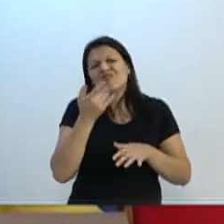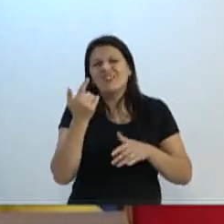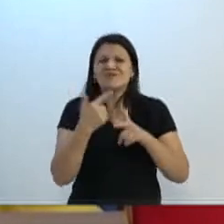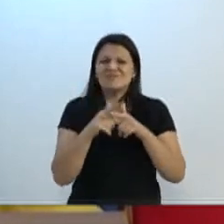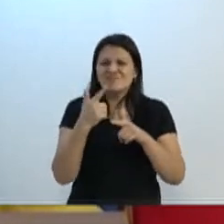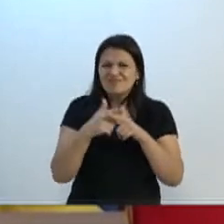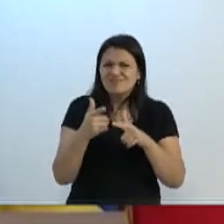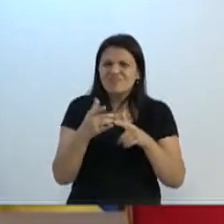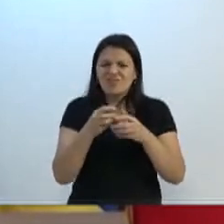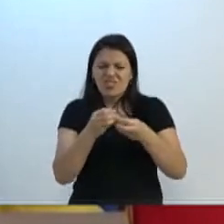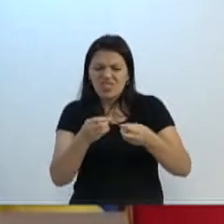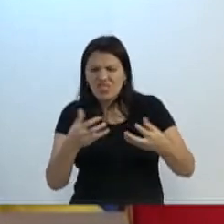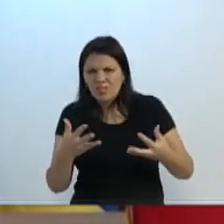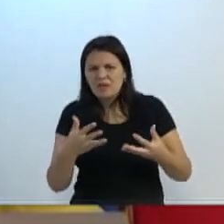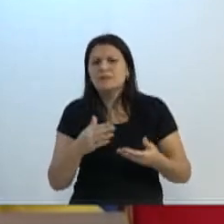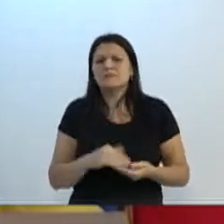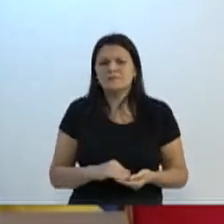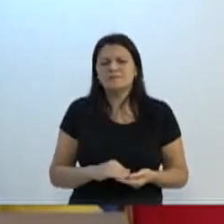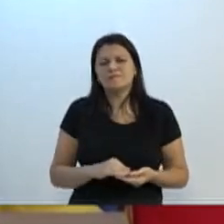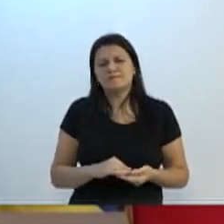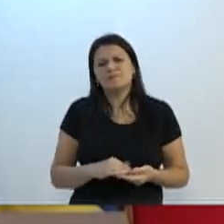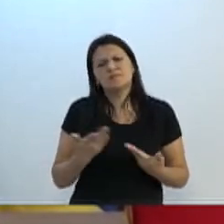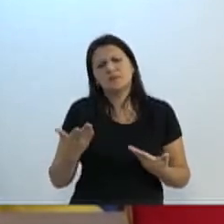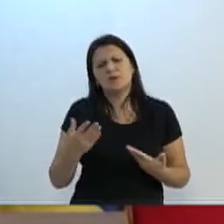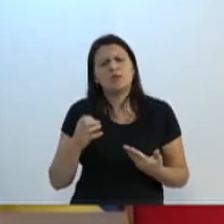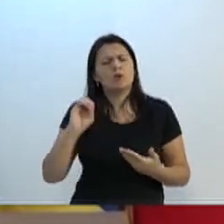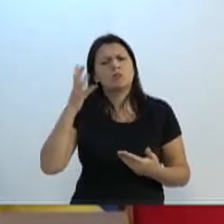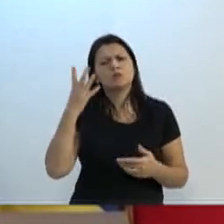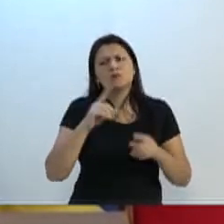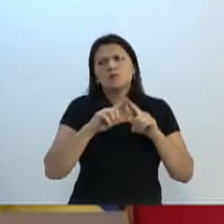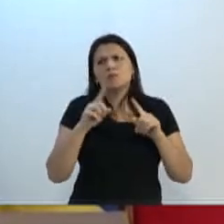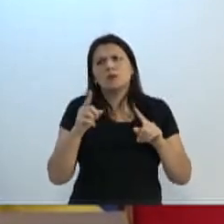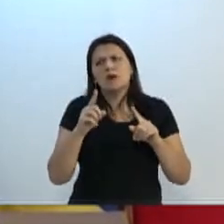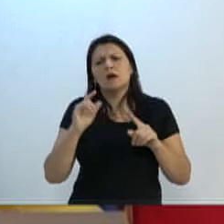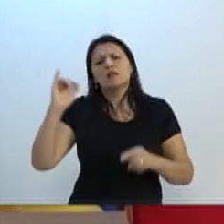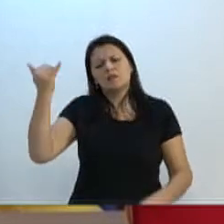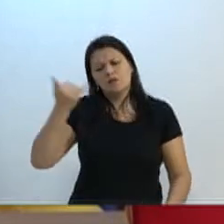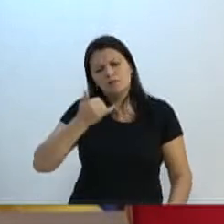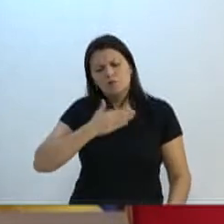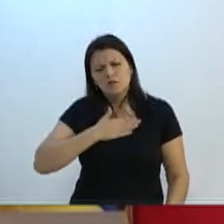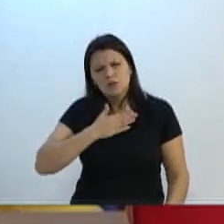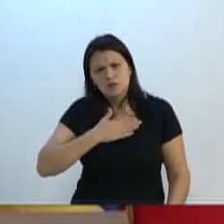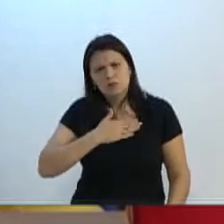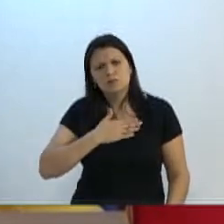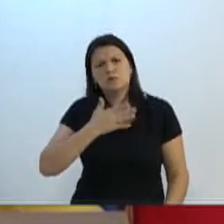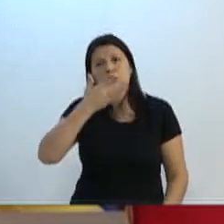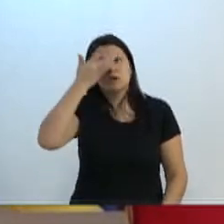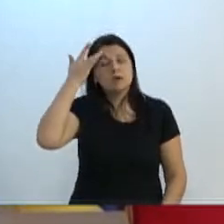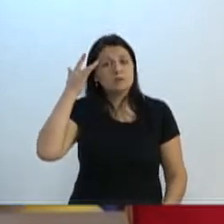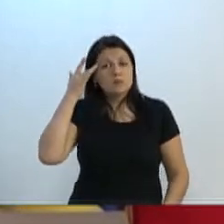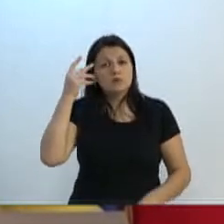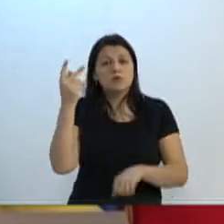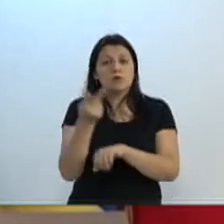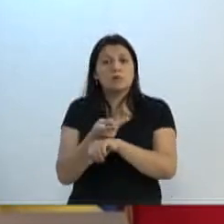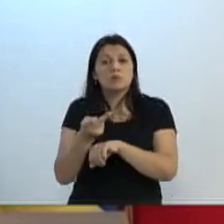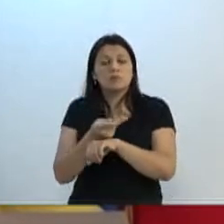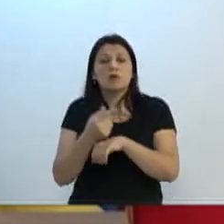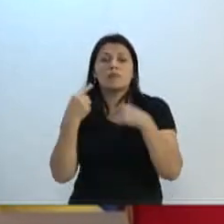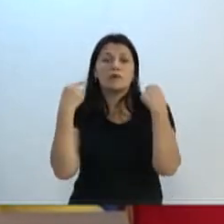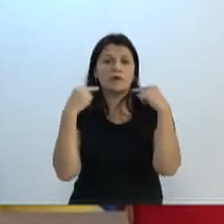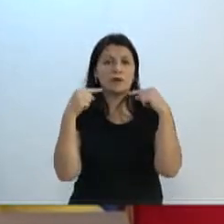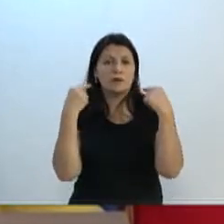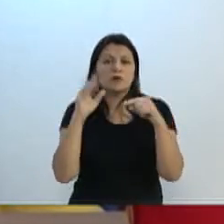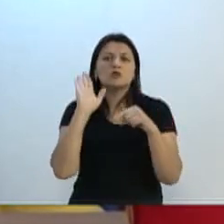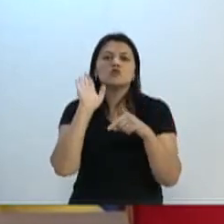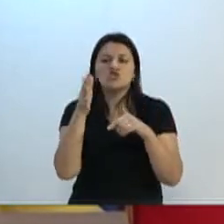problema. Então, isso foi algo pontual, nos avisou, as pessoas que nos procuraram reclamando já